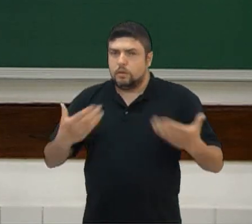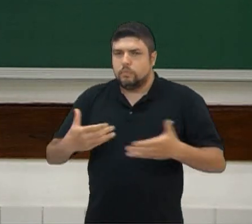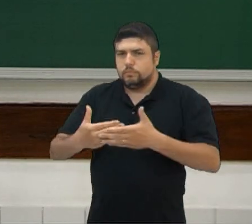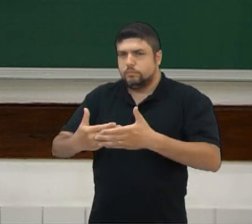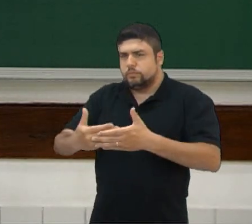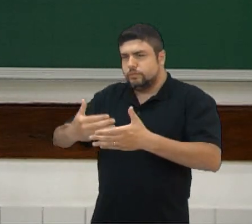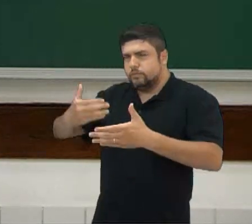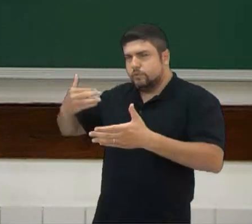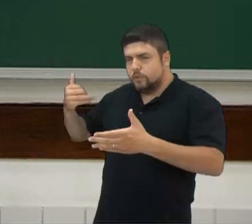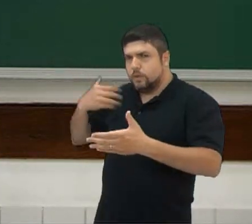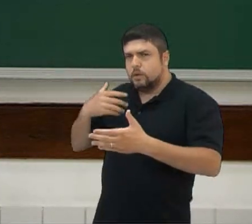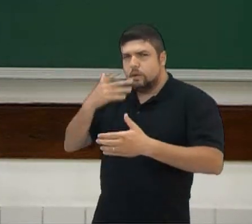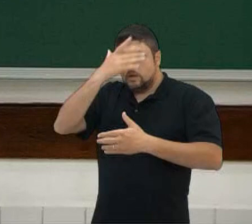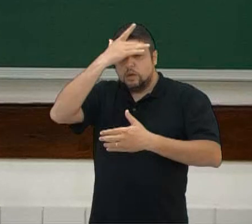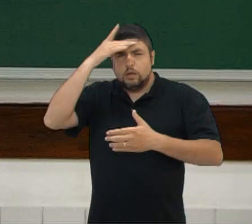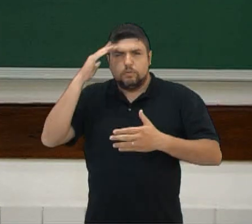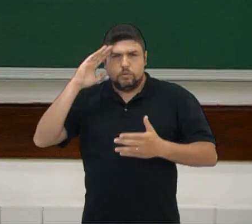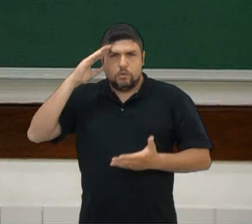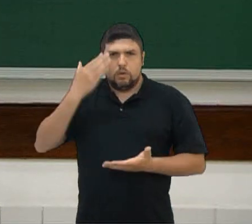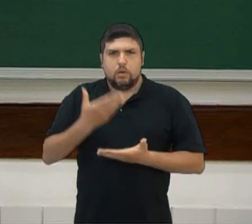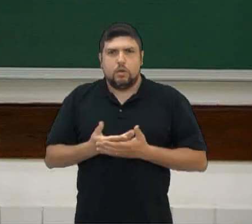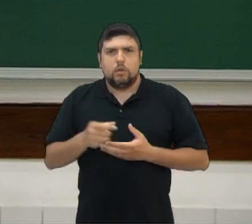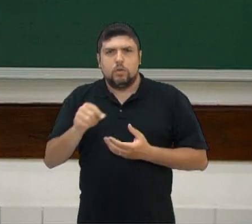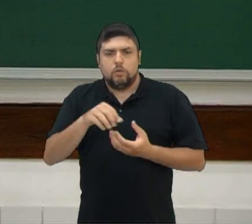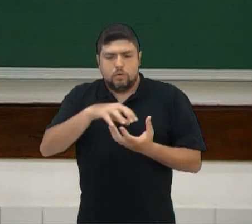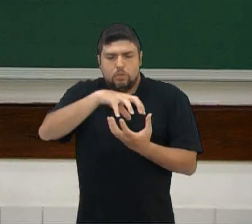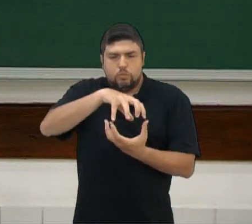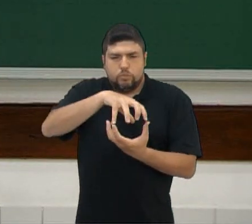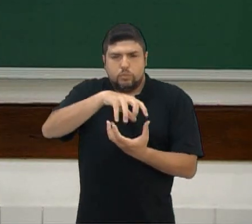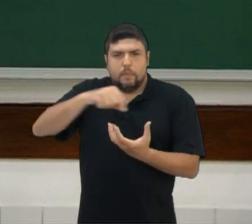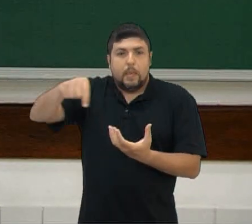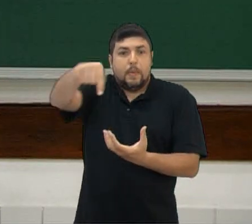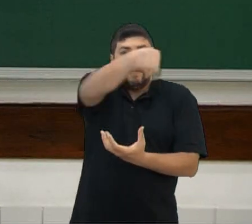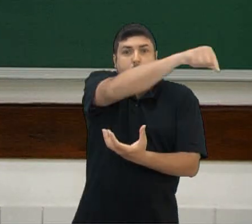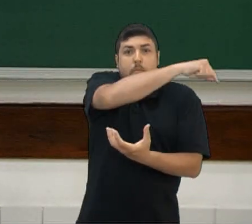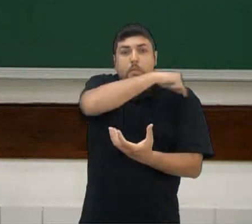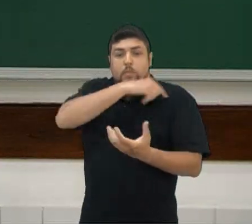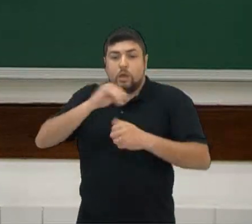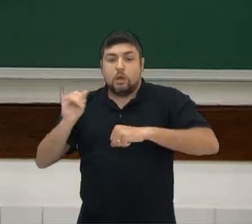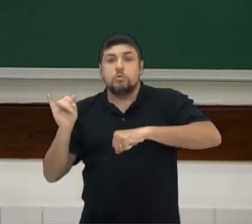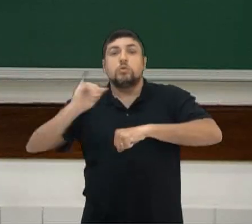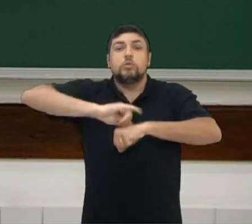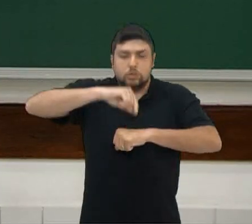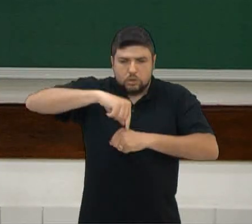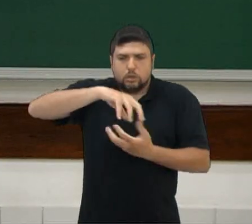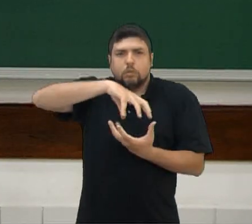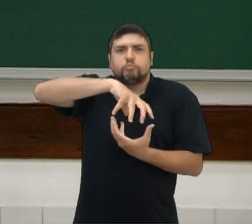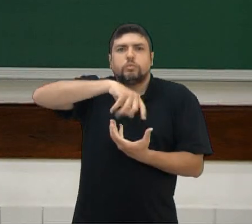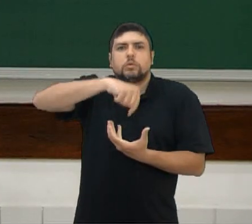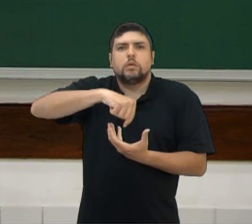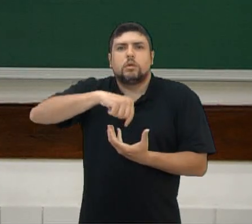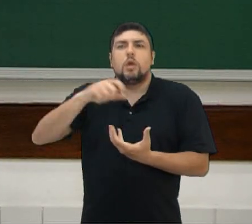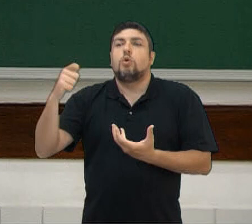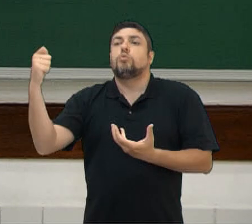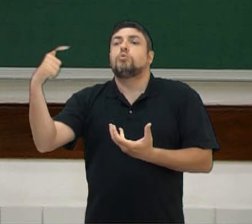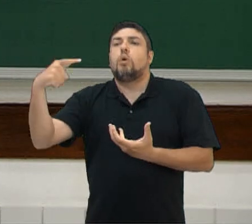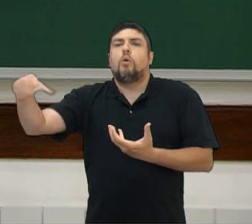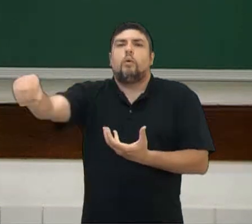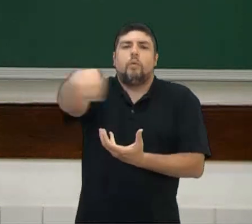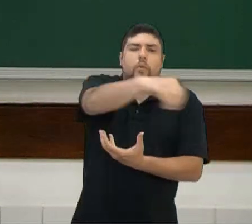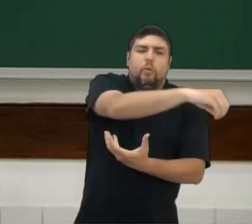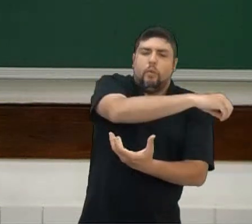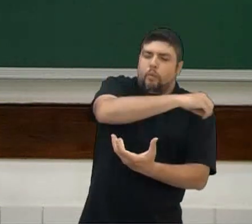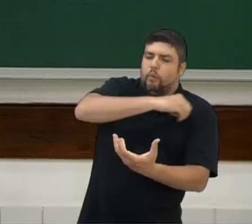que a Terra era o centro do universo e o Sol, por exemplo, girava em torno da Terra. Então, o Copérnico